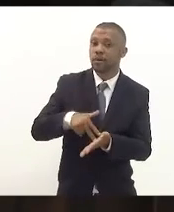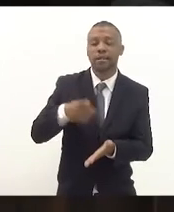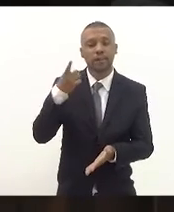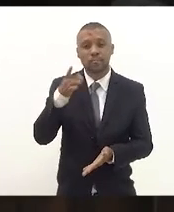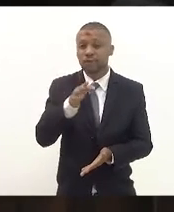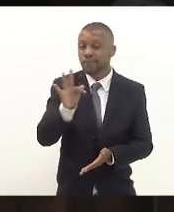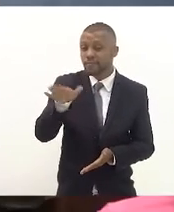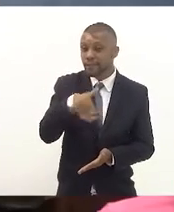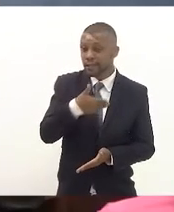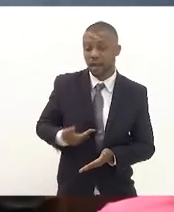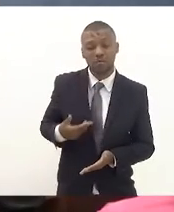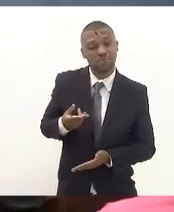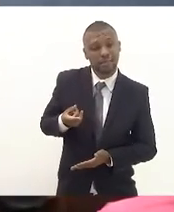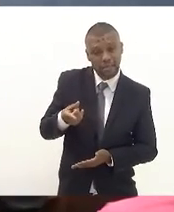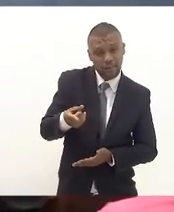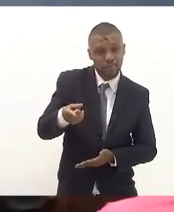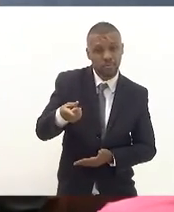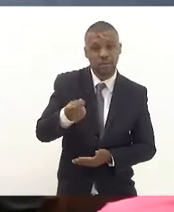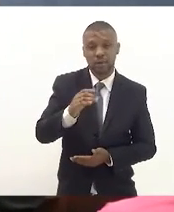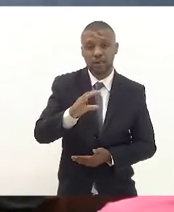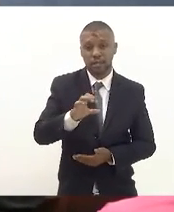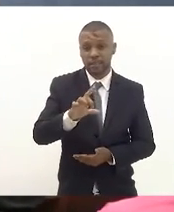federal Celso a cola